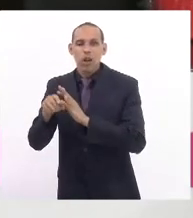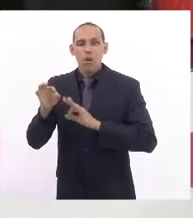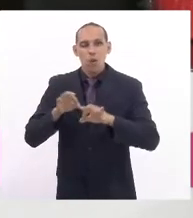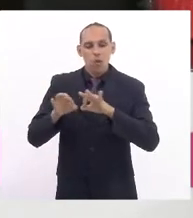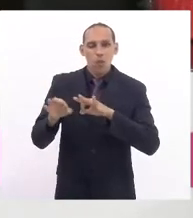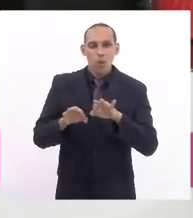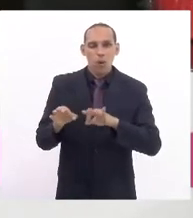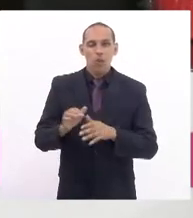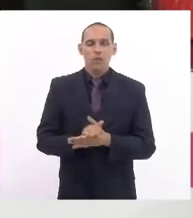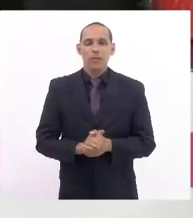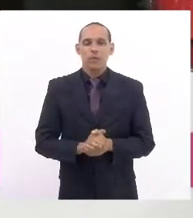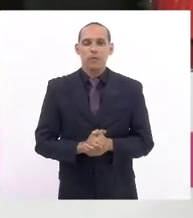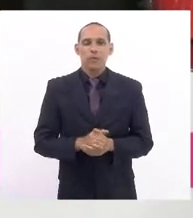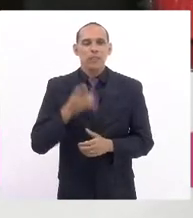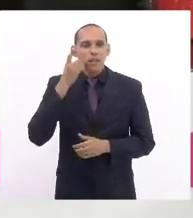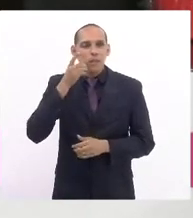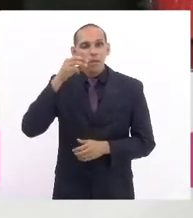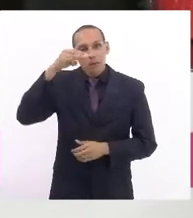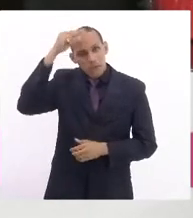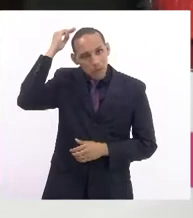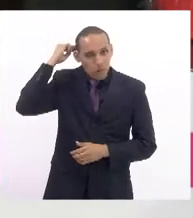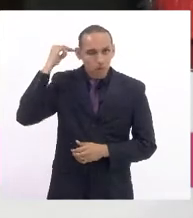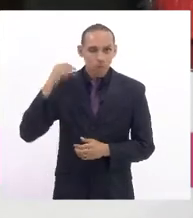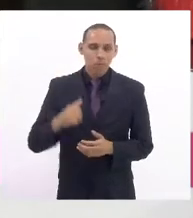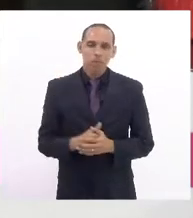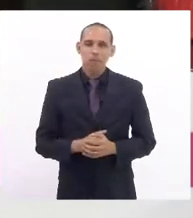controle deputado Márcio Pacheco